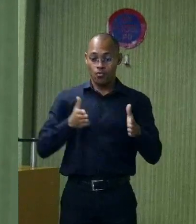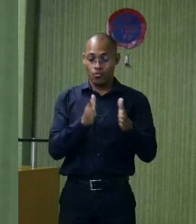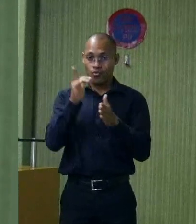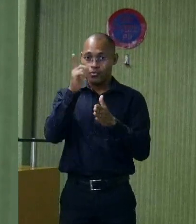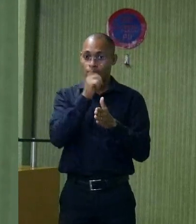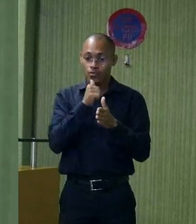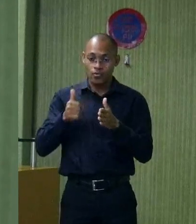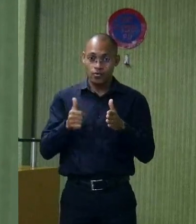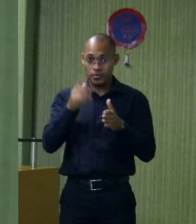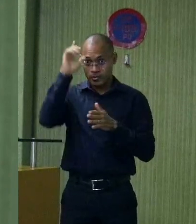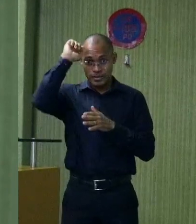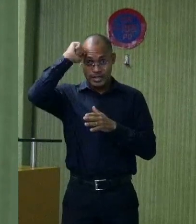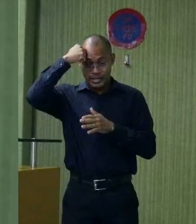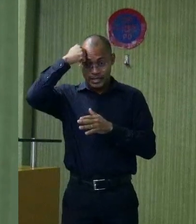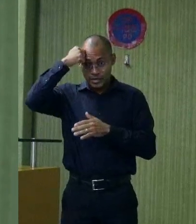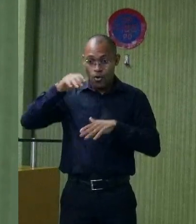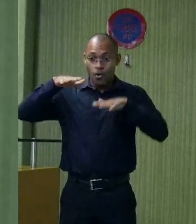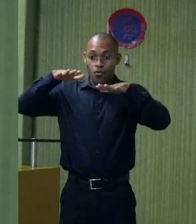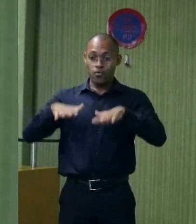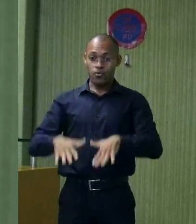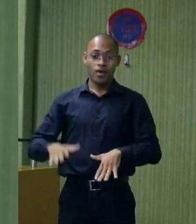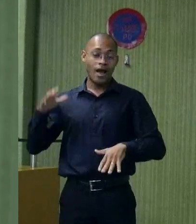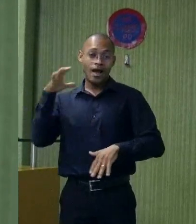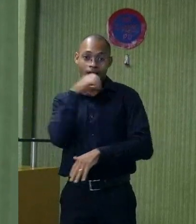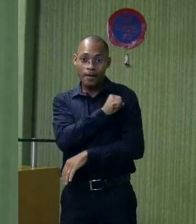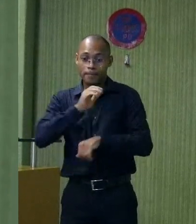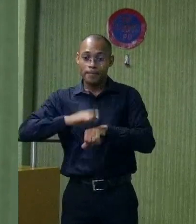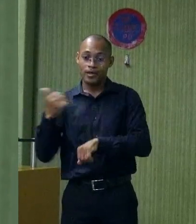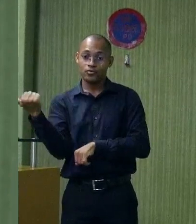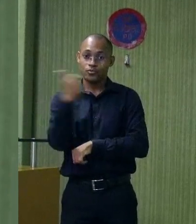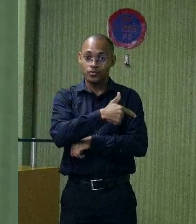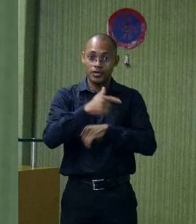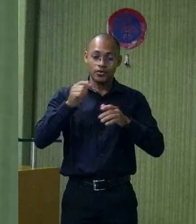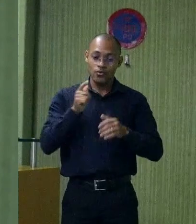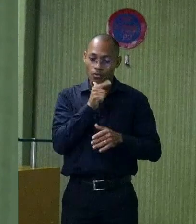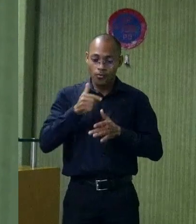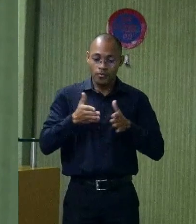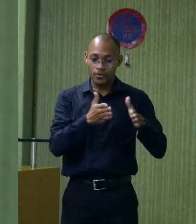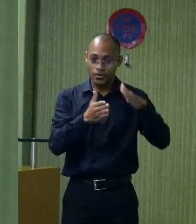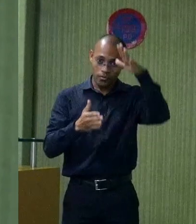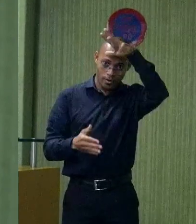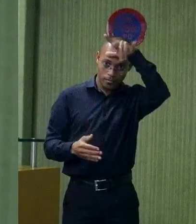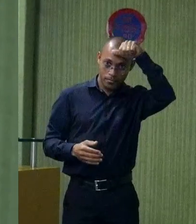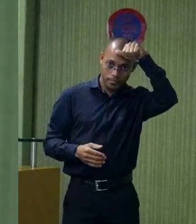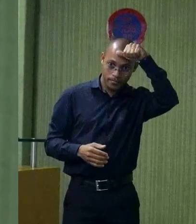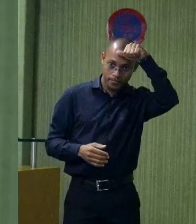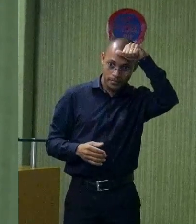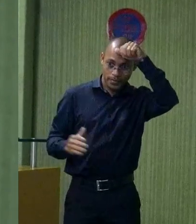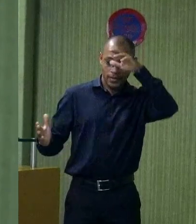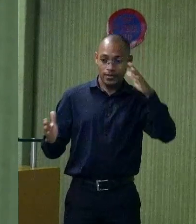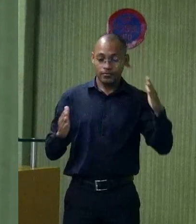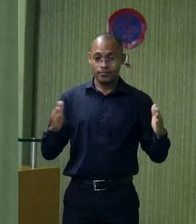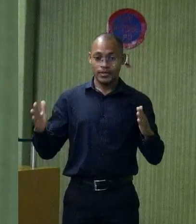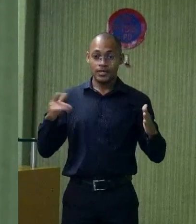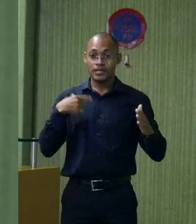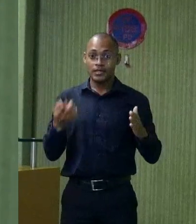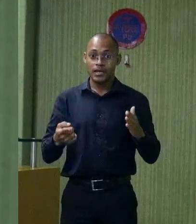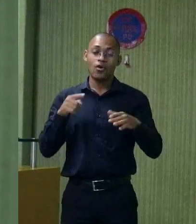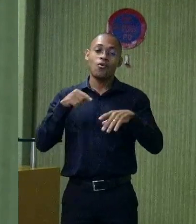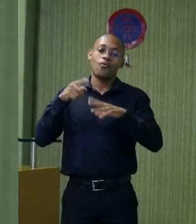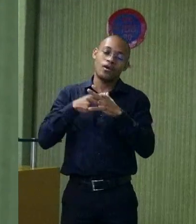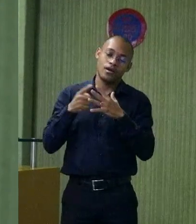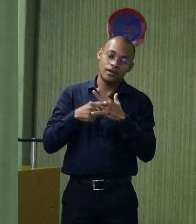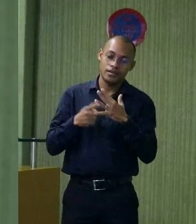secar bem mais rápido do que o Rio Amazonas eles transformaram e o calendário diferenciado ficou somente para o Rio